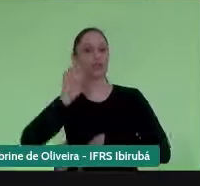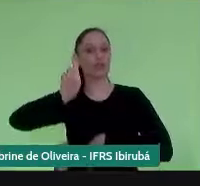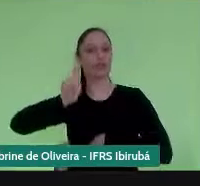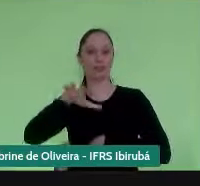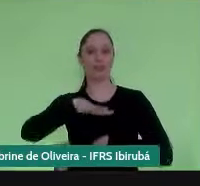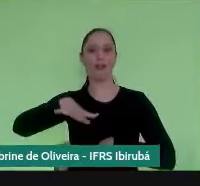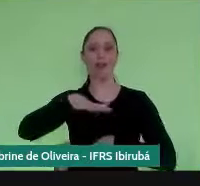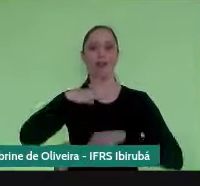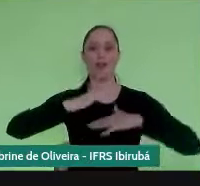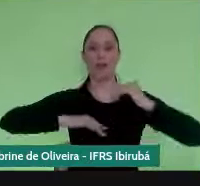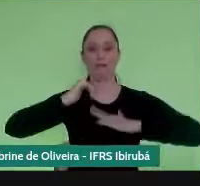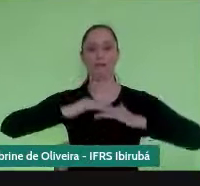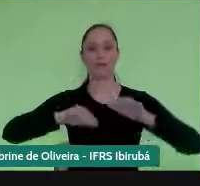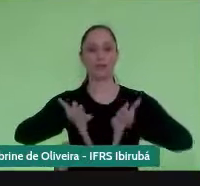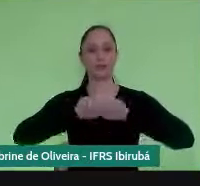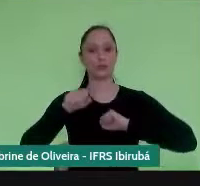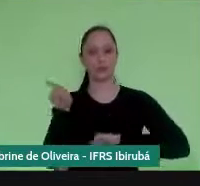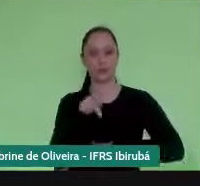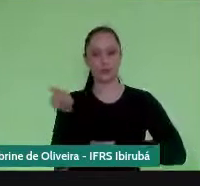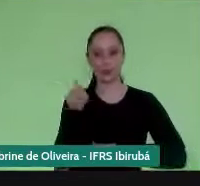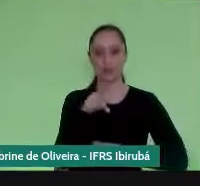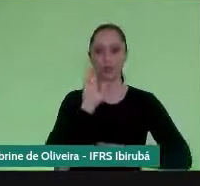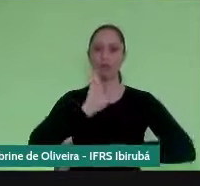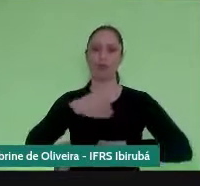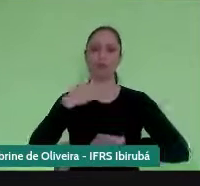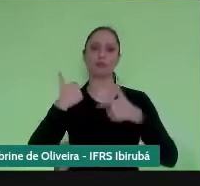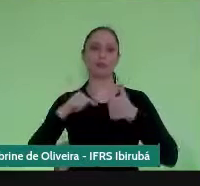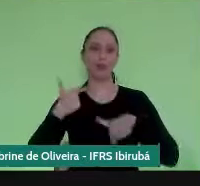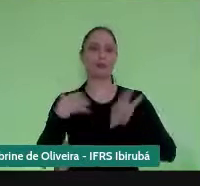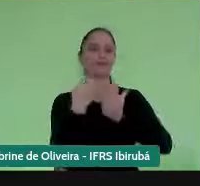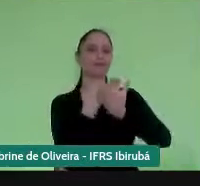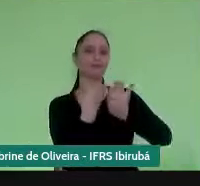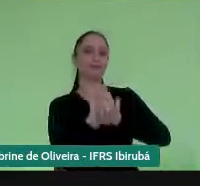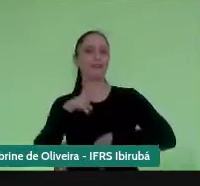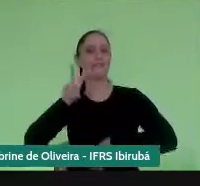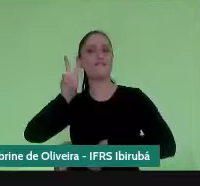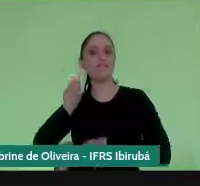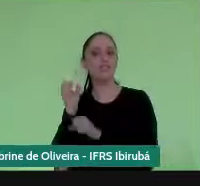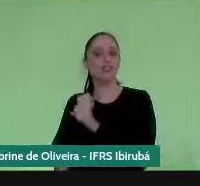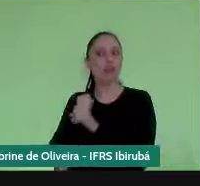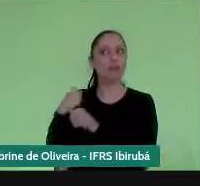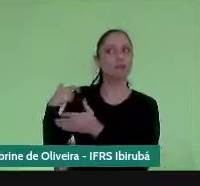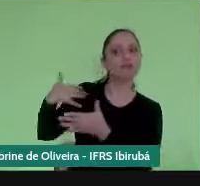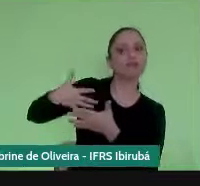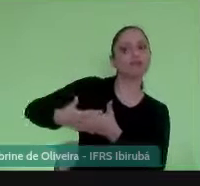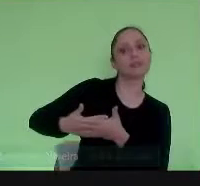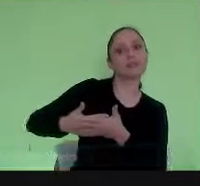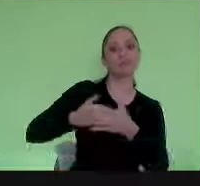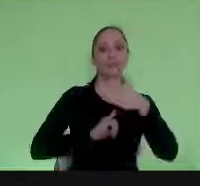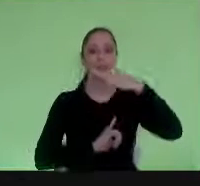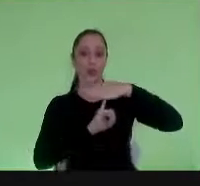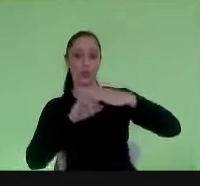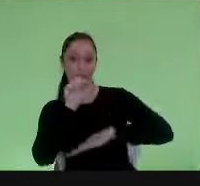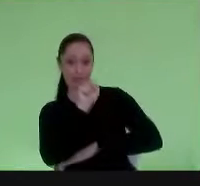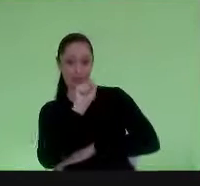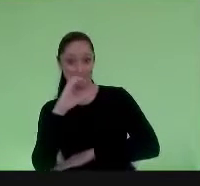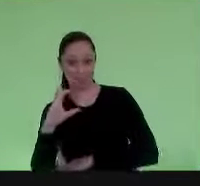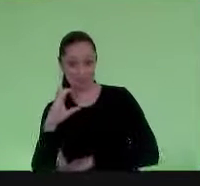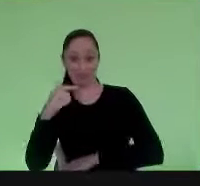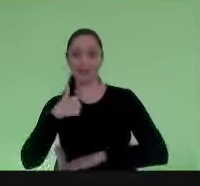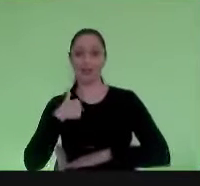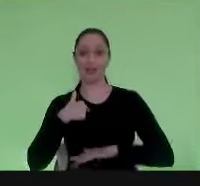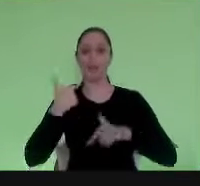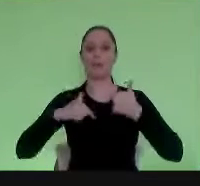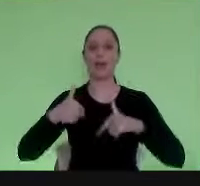professores, atuo na educação à distância há cerca de 20 anos. No IFSC, eu sou técnica em assuntos educacionais,